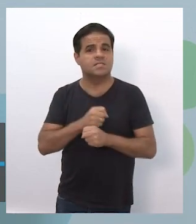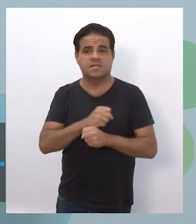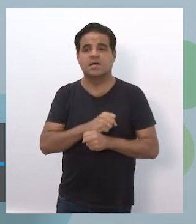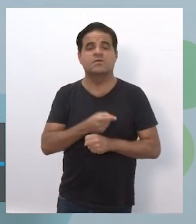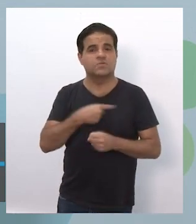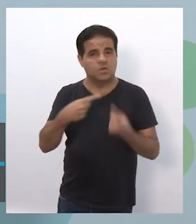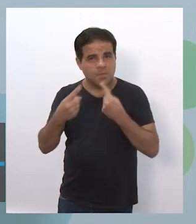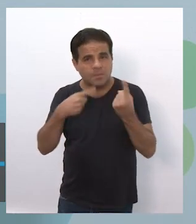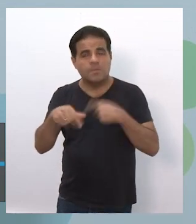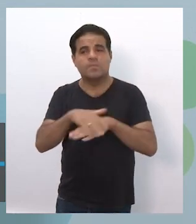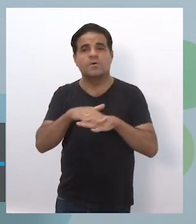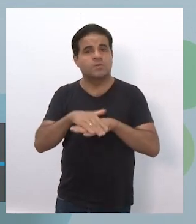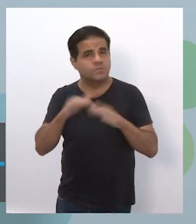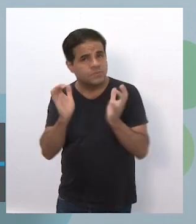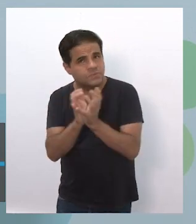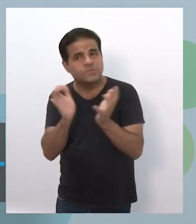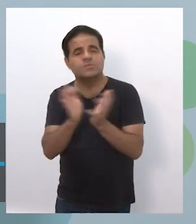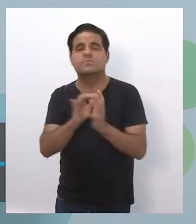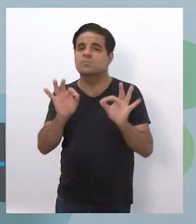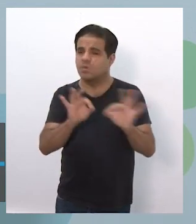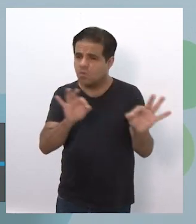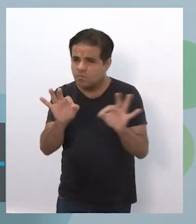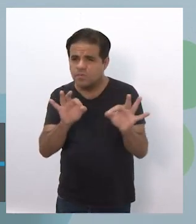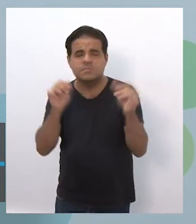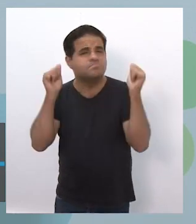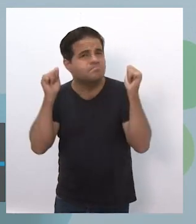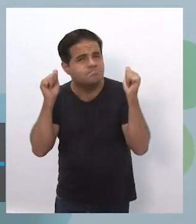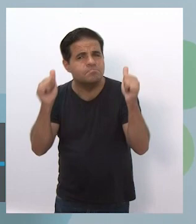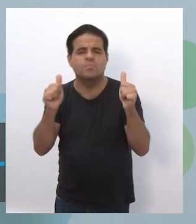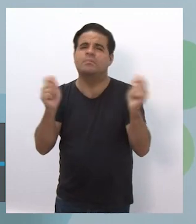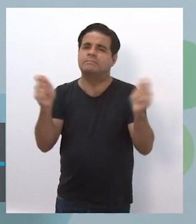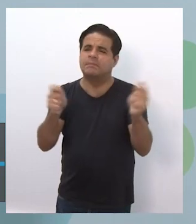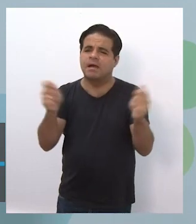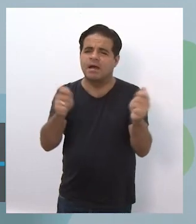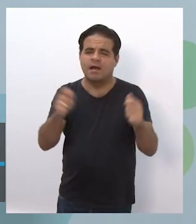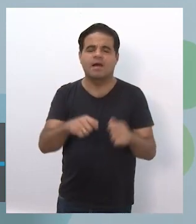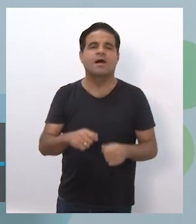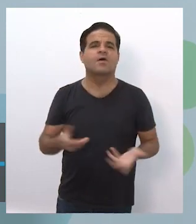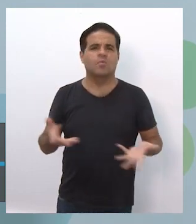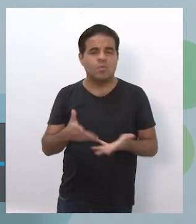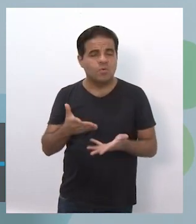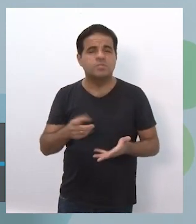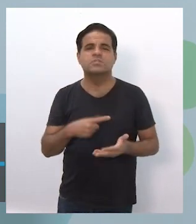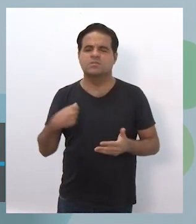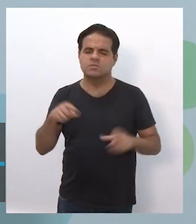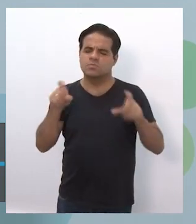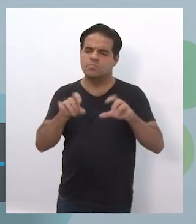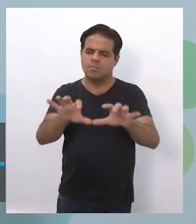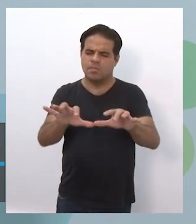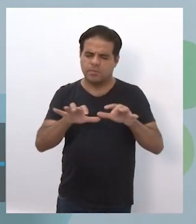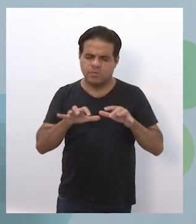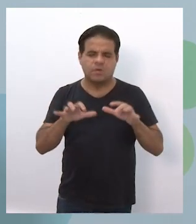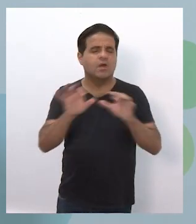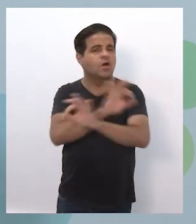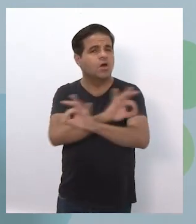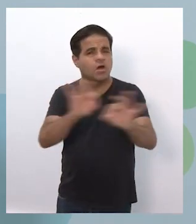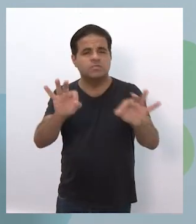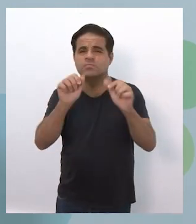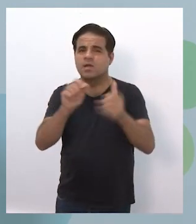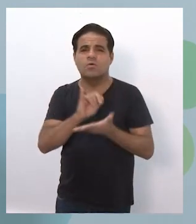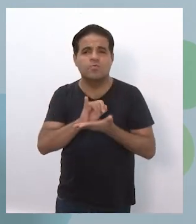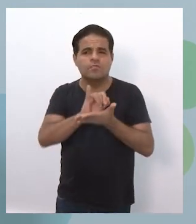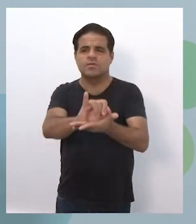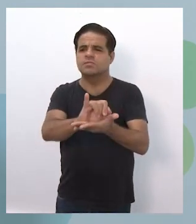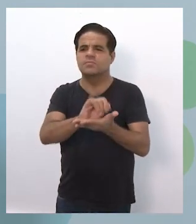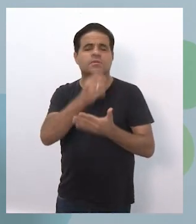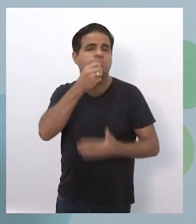gente conversa assim no grupo, porque é uma configuração boa. Então, vale a pena. Nos tempos de hoje, computador vale a pena. É um investimento